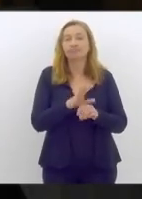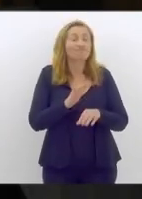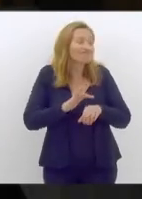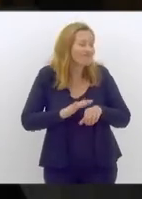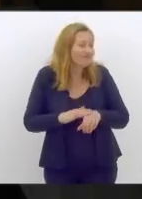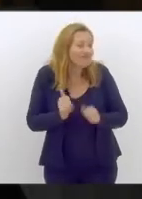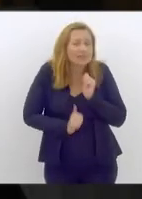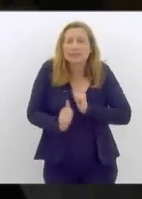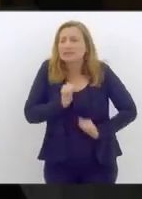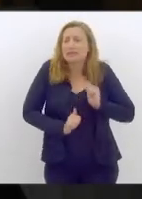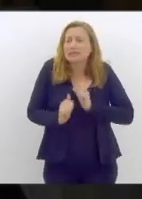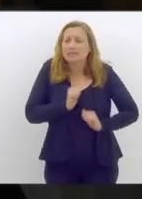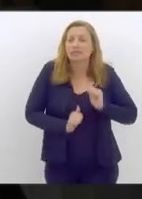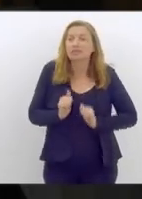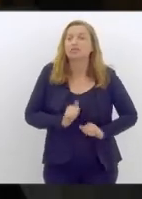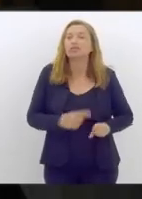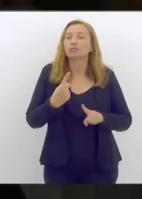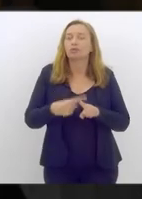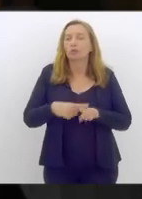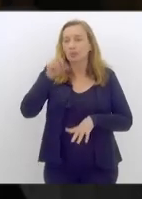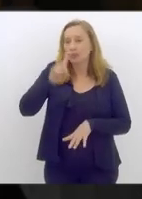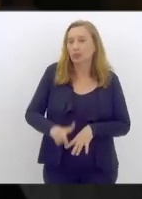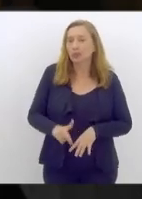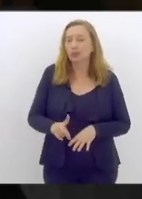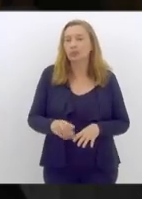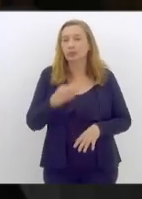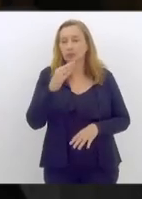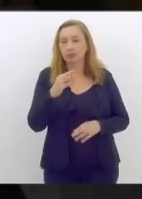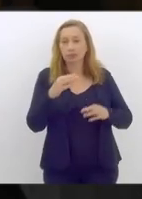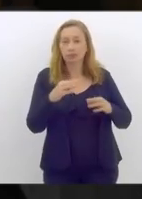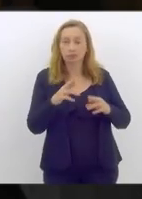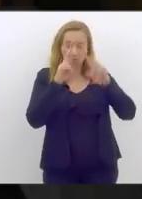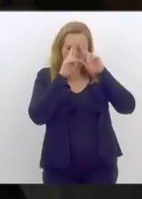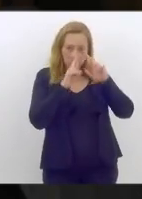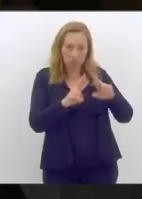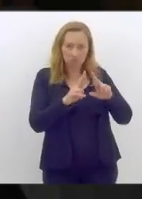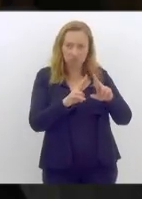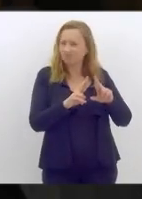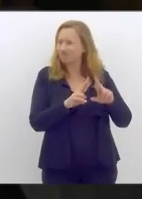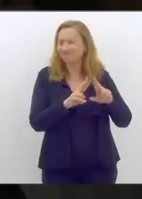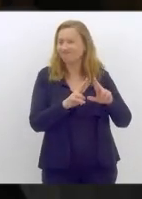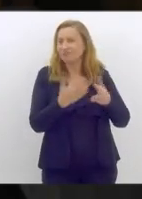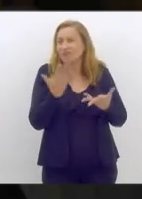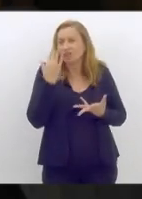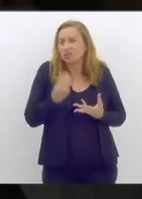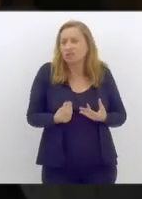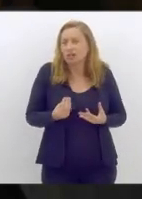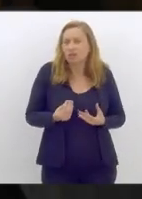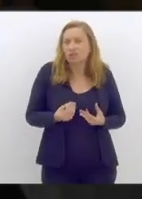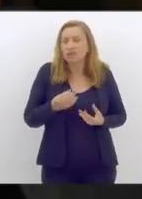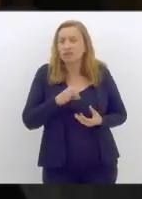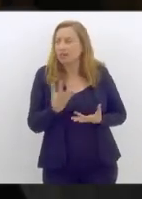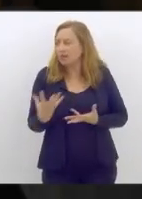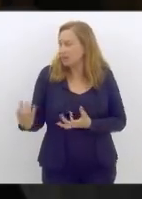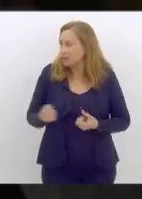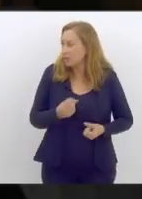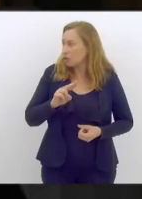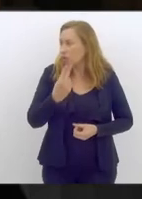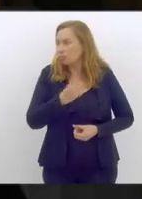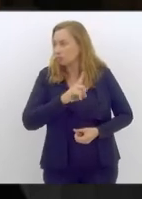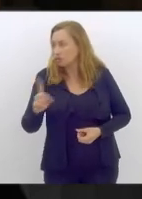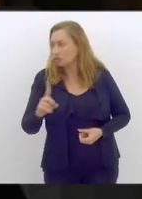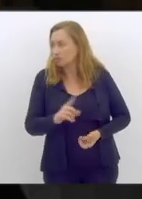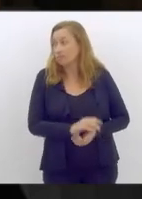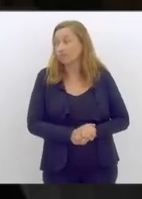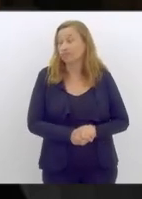ansiosos porque tem seus direitos respeitados não desrespeitados não sabe se não é retroativo não sabe quando